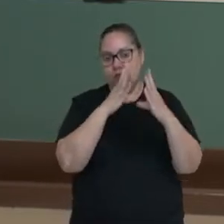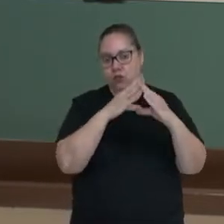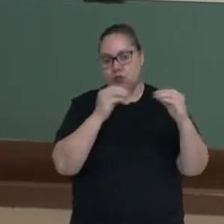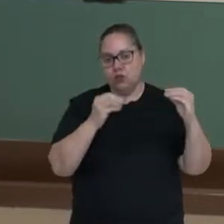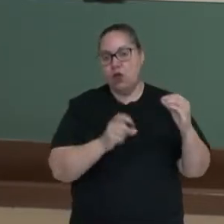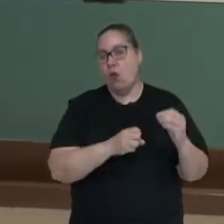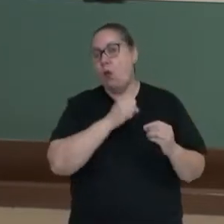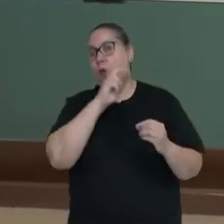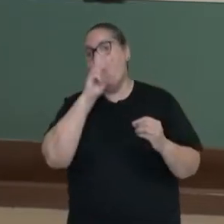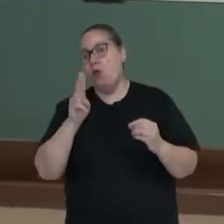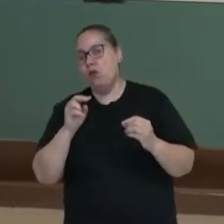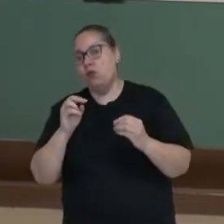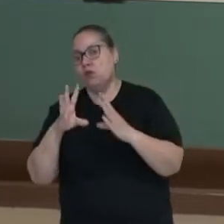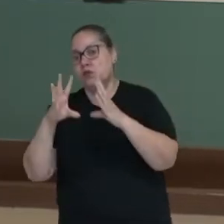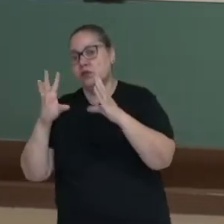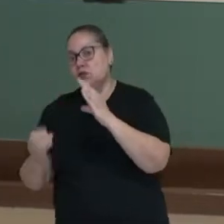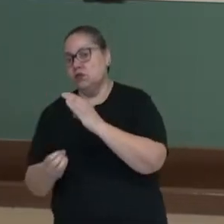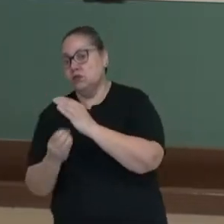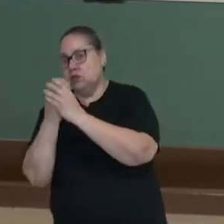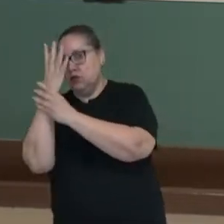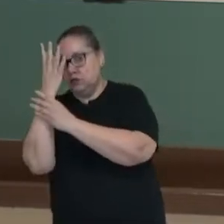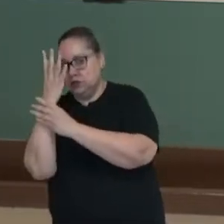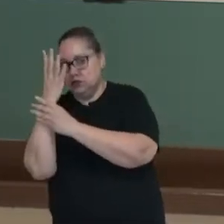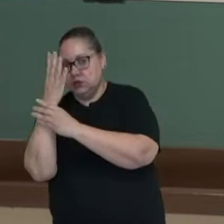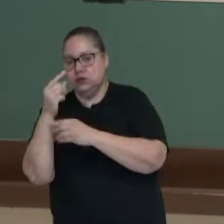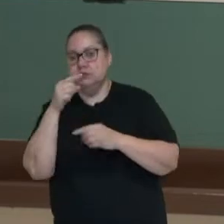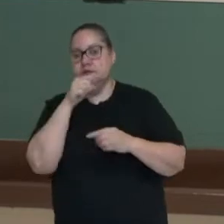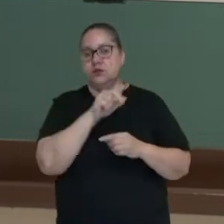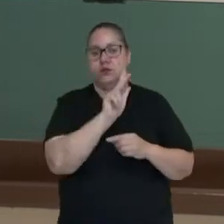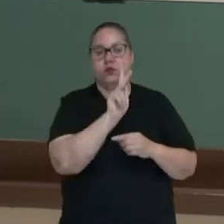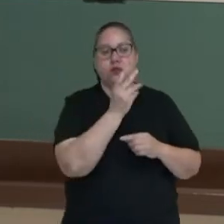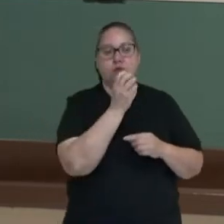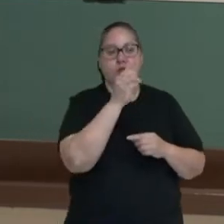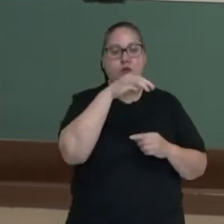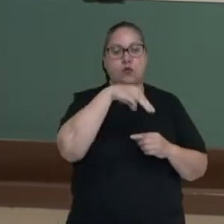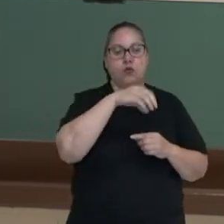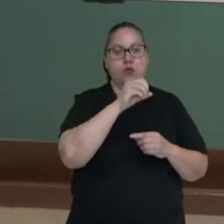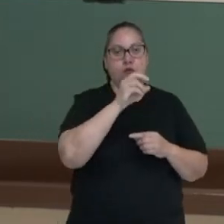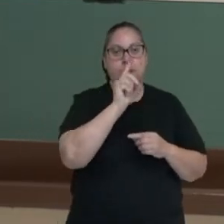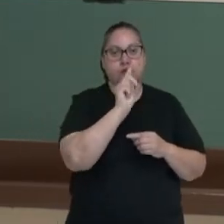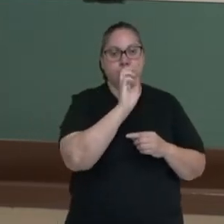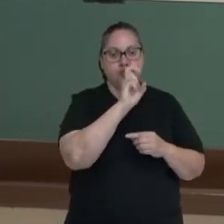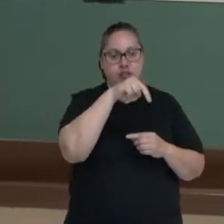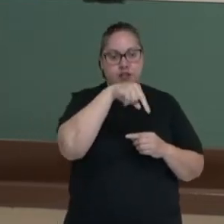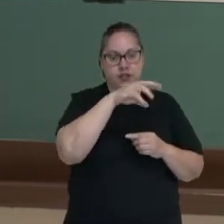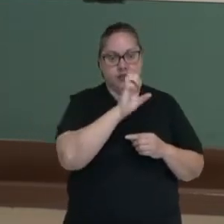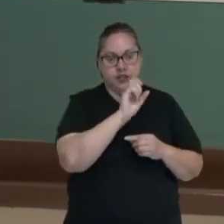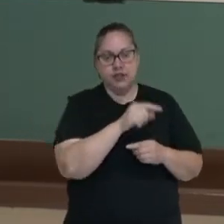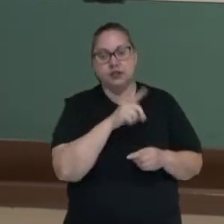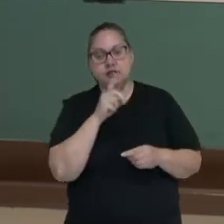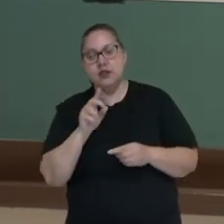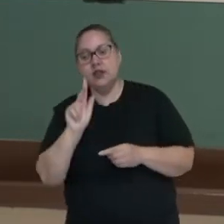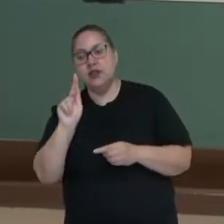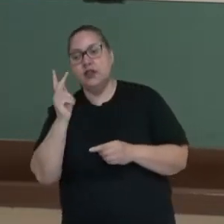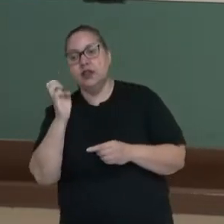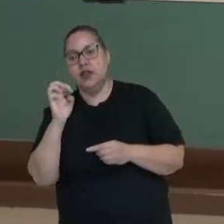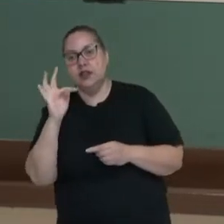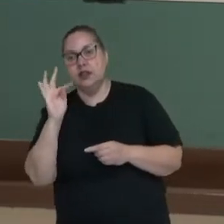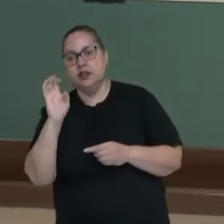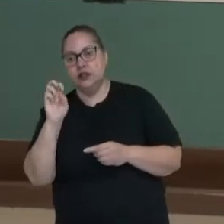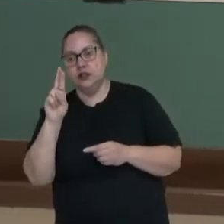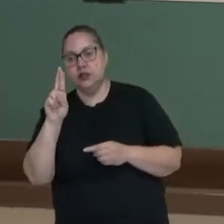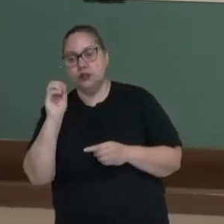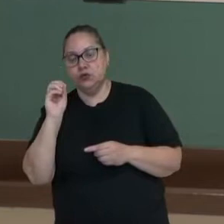ou heterogênea. Mas, antes disso, cadê o seu caderno? Corre lá para pegar. Você reparou que nas